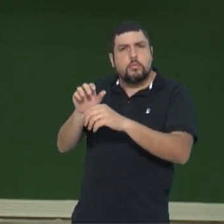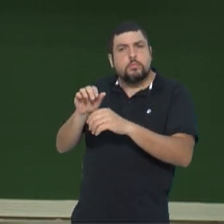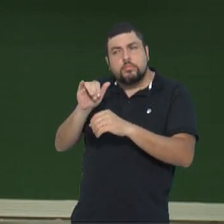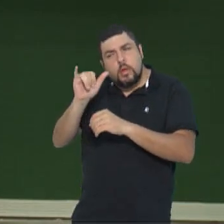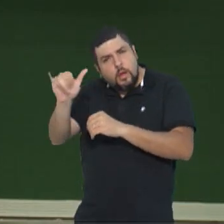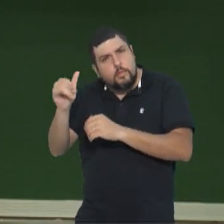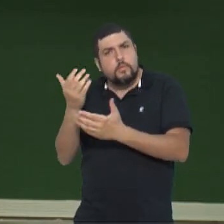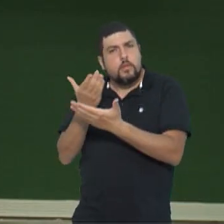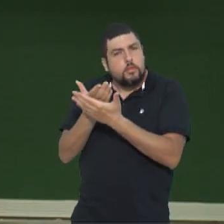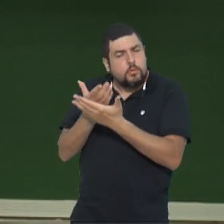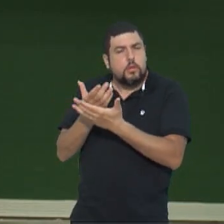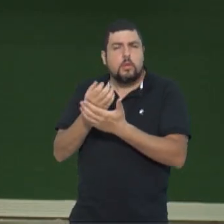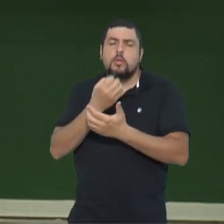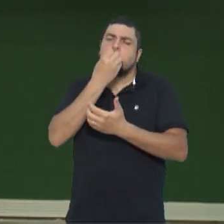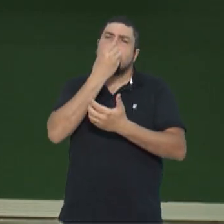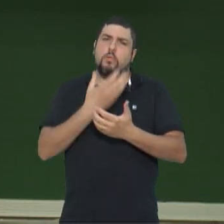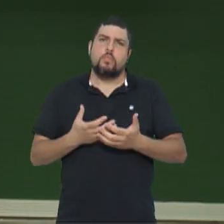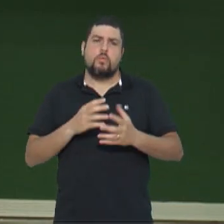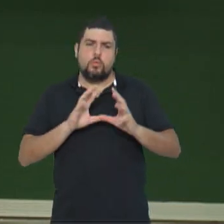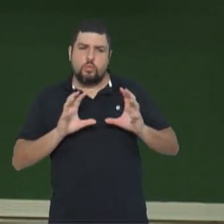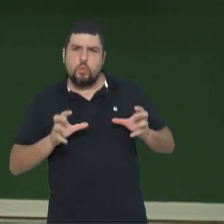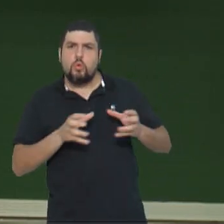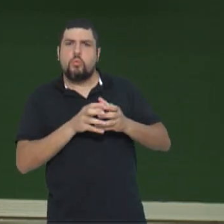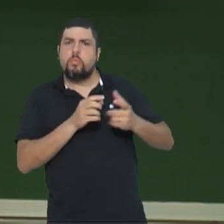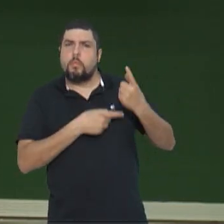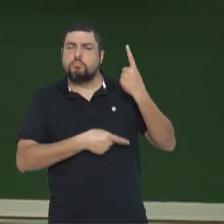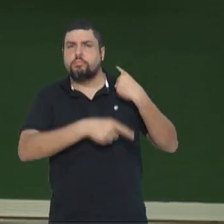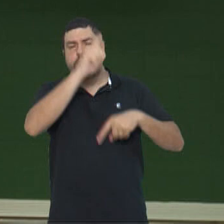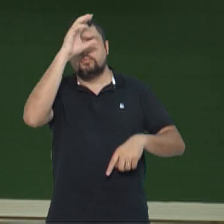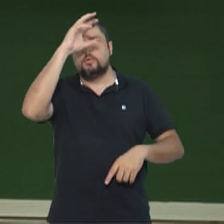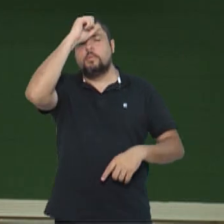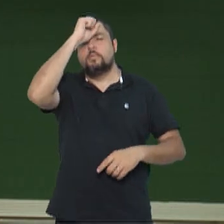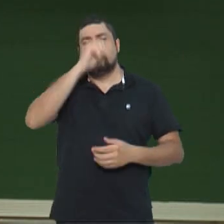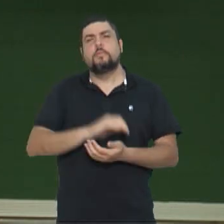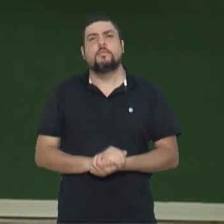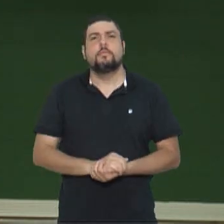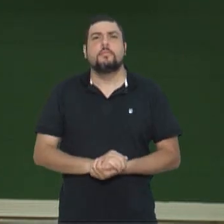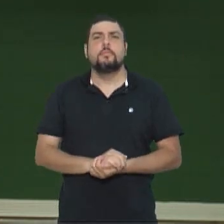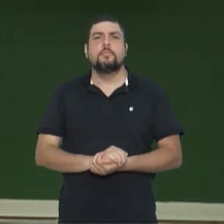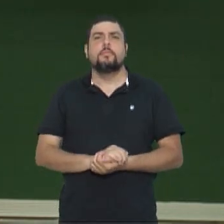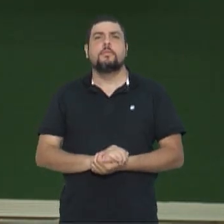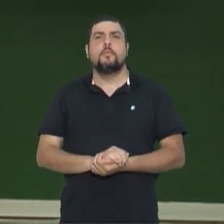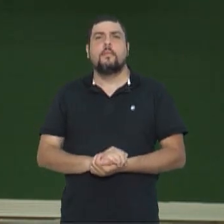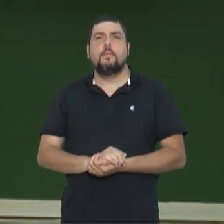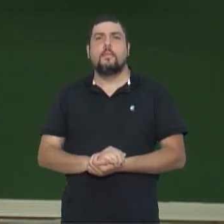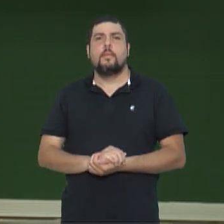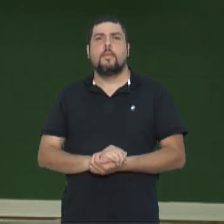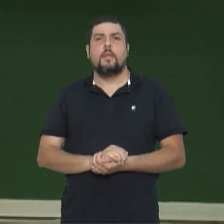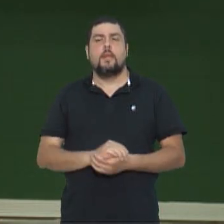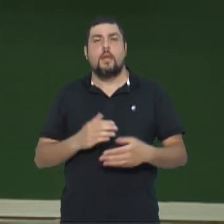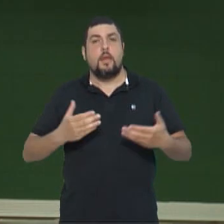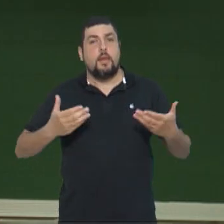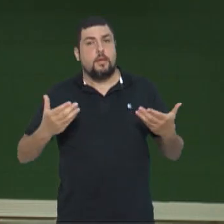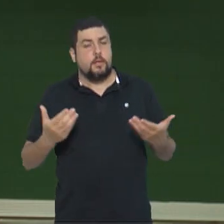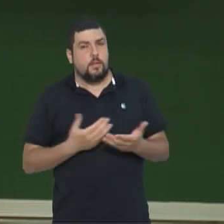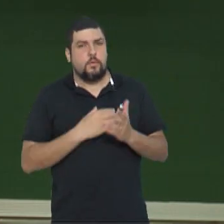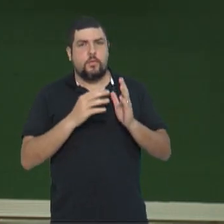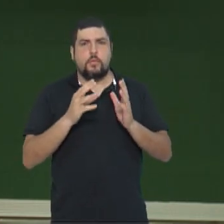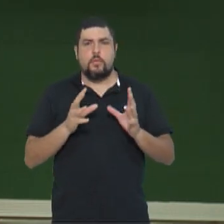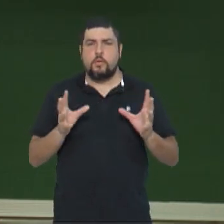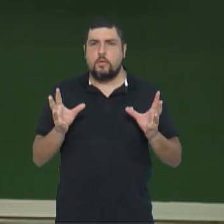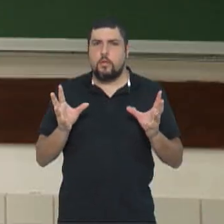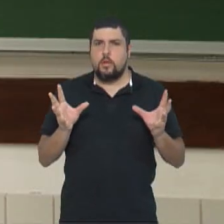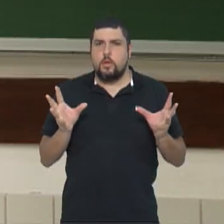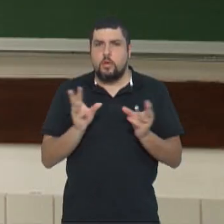Que vai ser bem bom para nós, como grupo, todo mundo aprendendo, beleza? É isso, vamos para a nossa resenha. O que, que nós